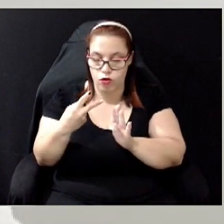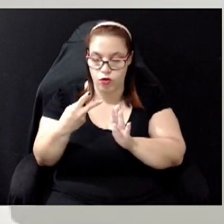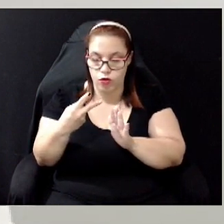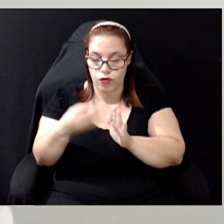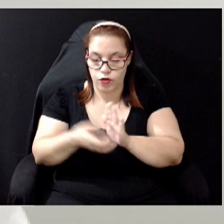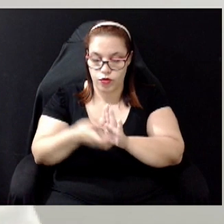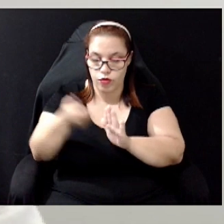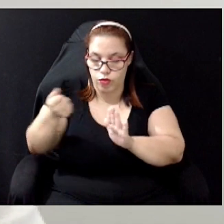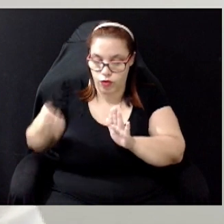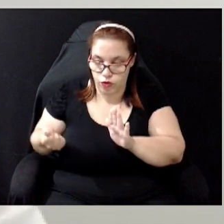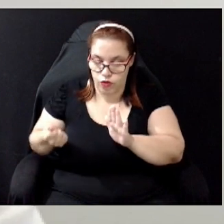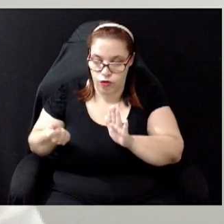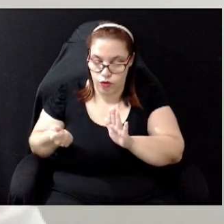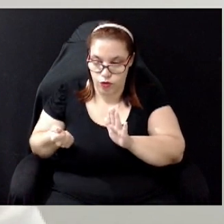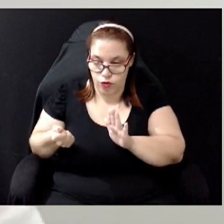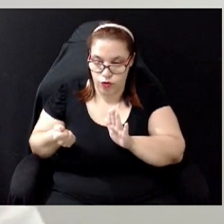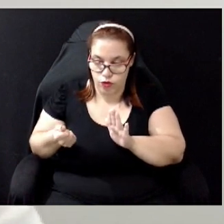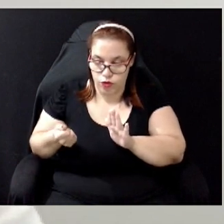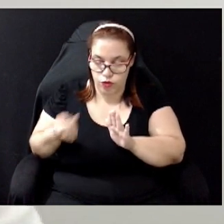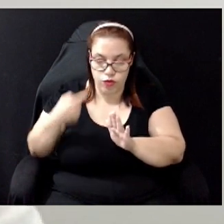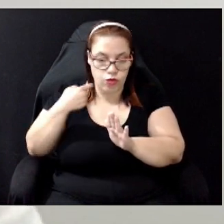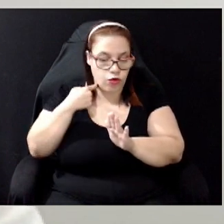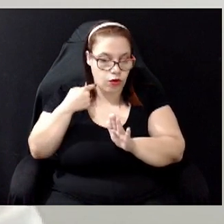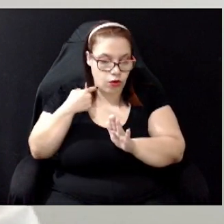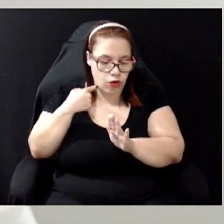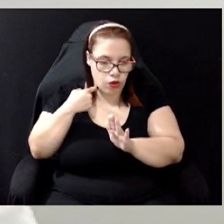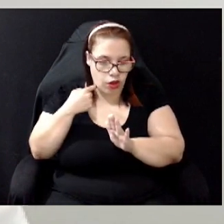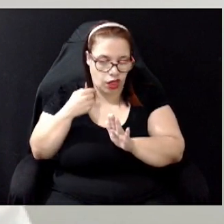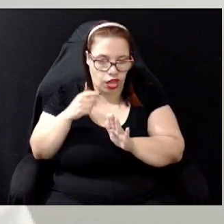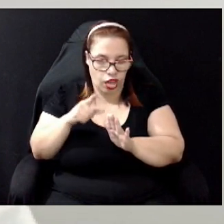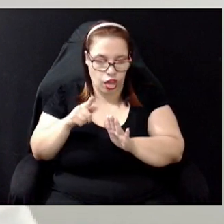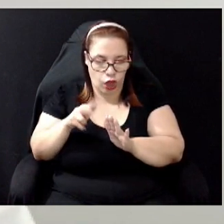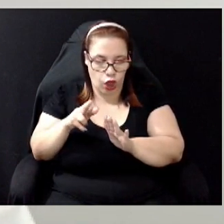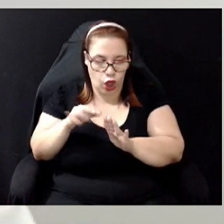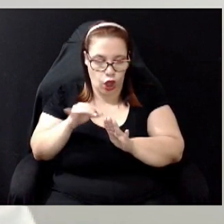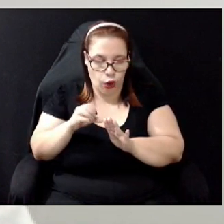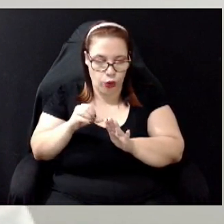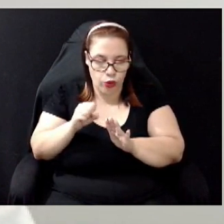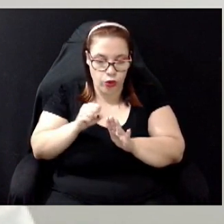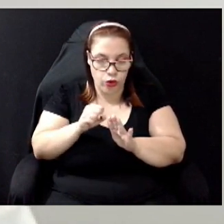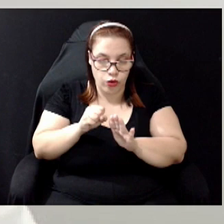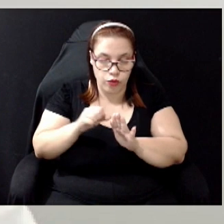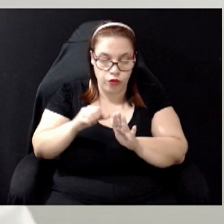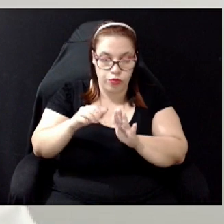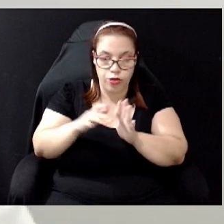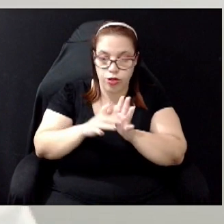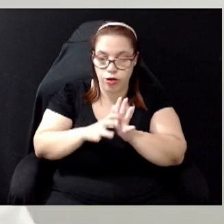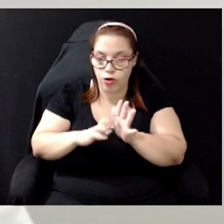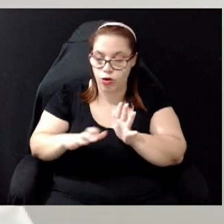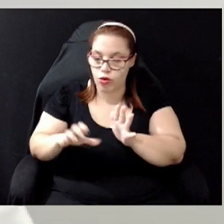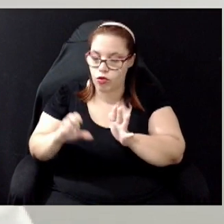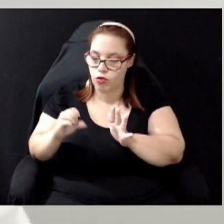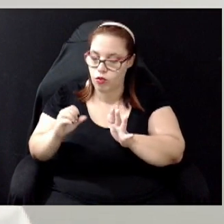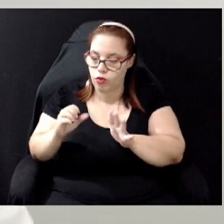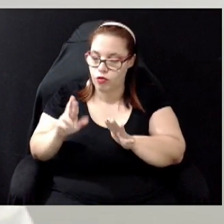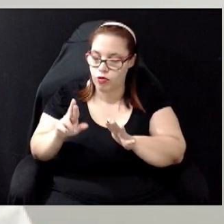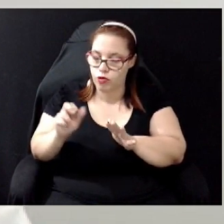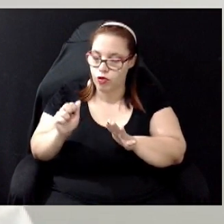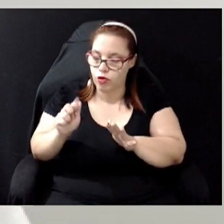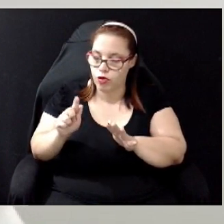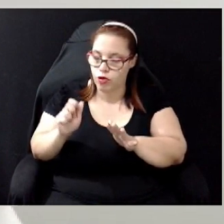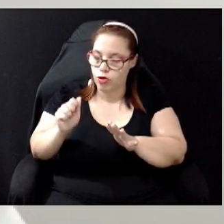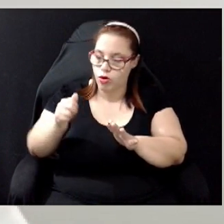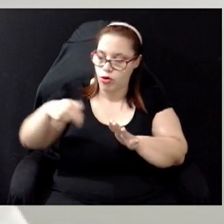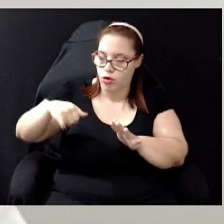secundário, ele retira, além desses resíduos mais grosseiros, retira também a matéria orgânica, né?